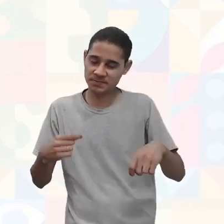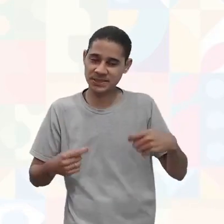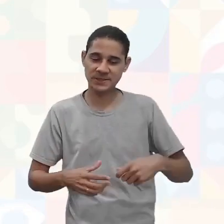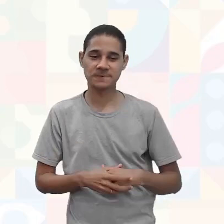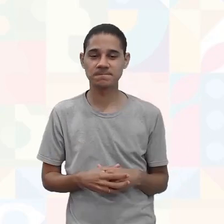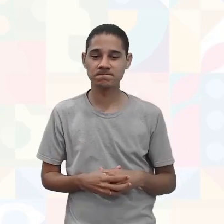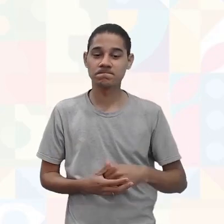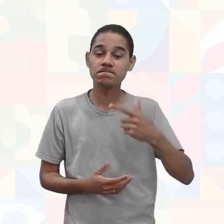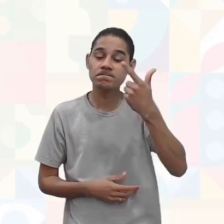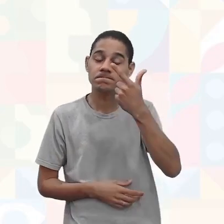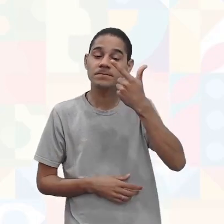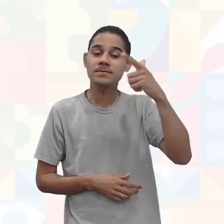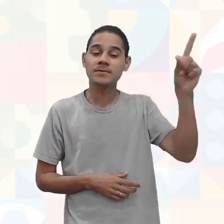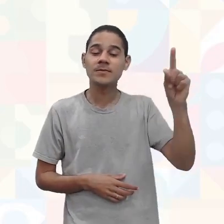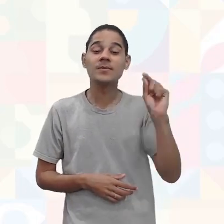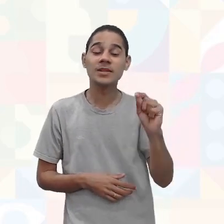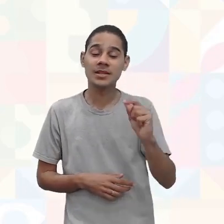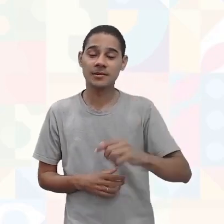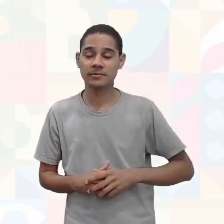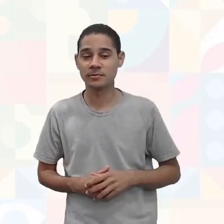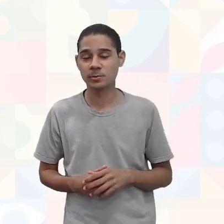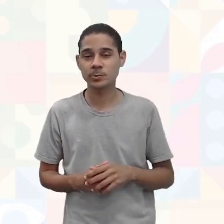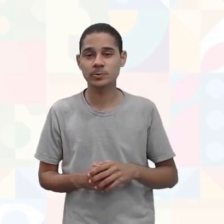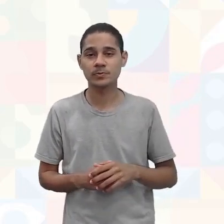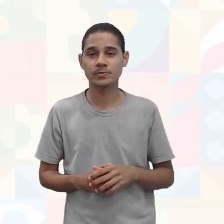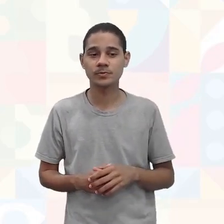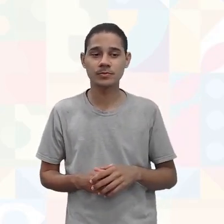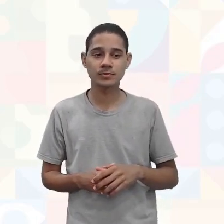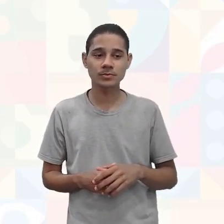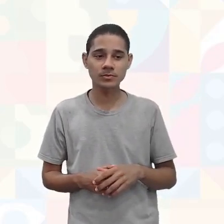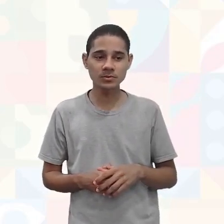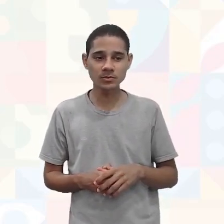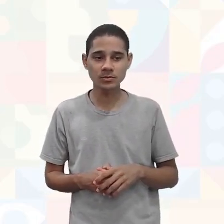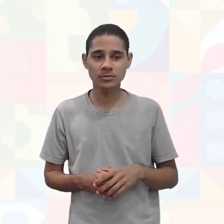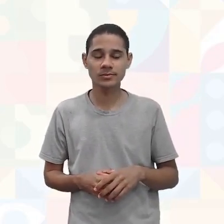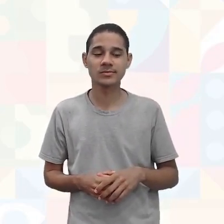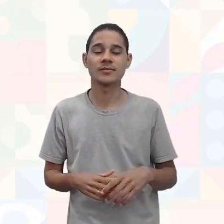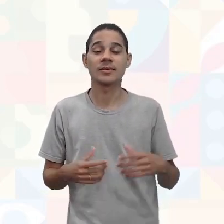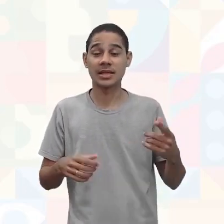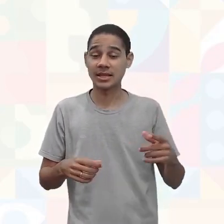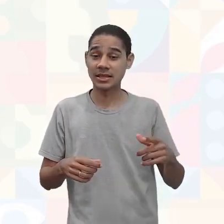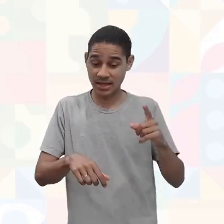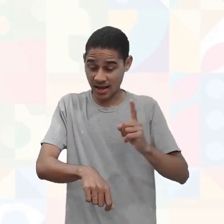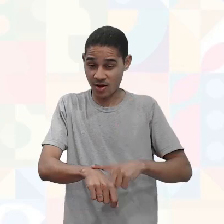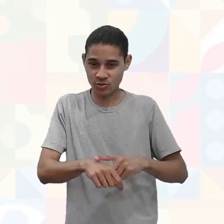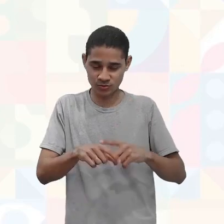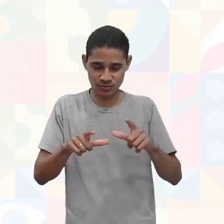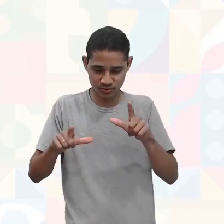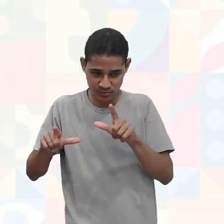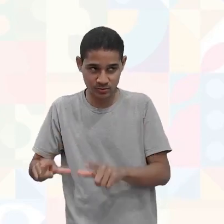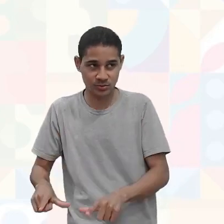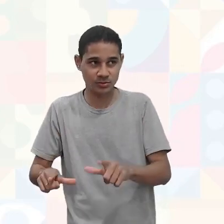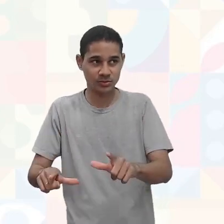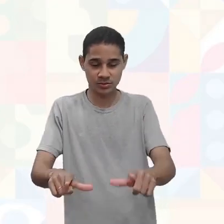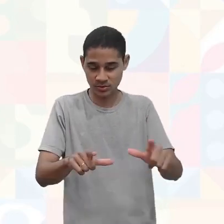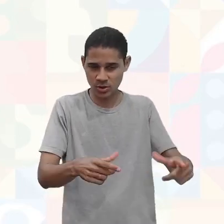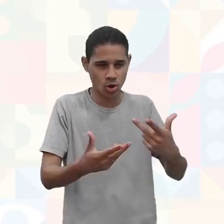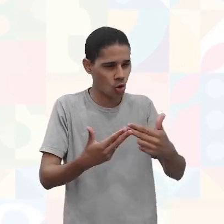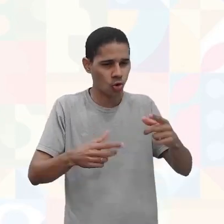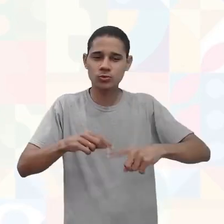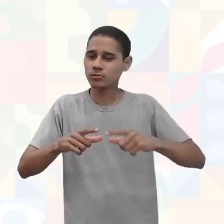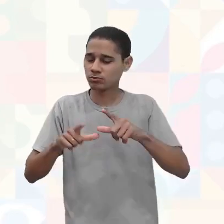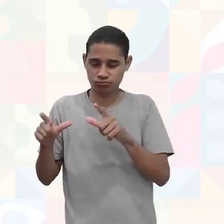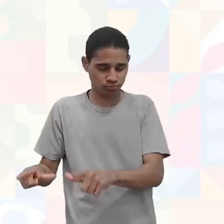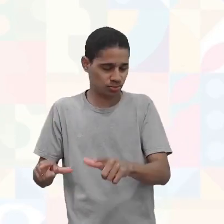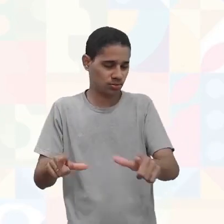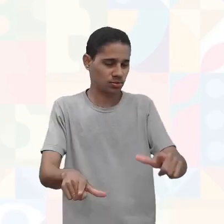Outra questão importante é, na parte de fato de instalar esse material, né, de fazer